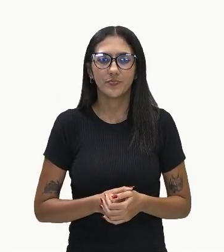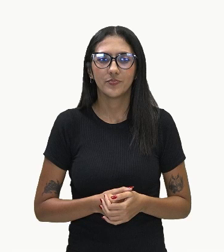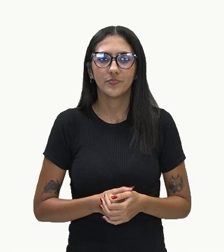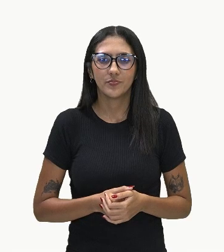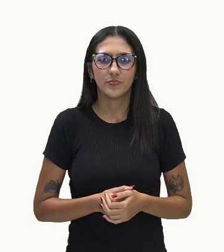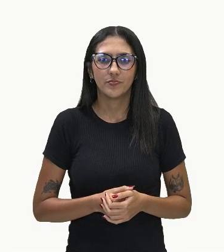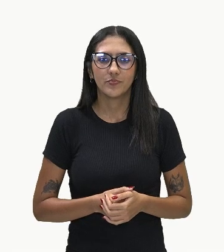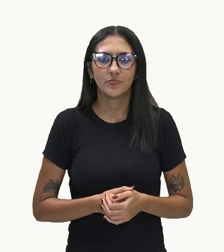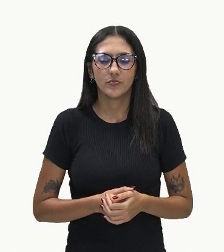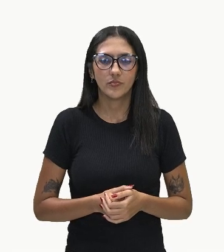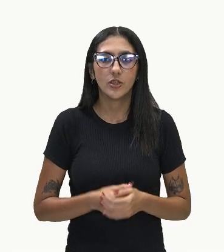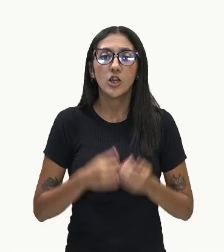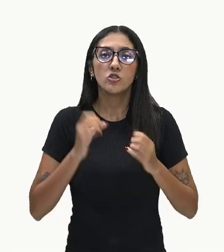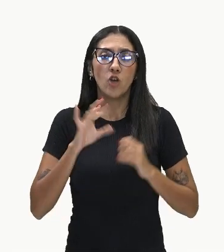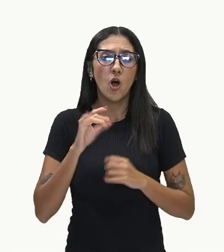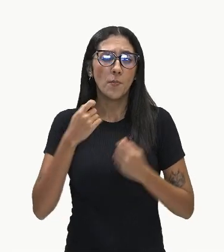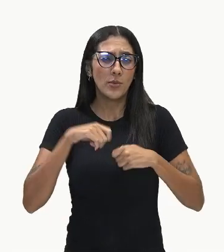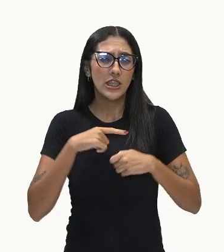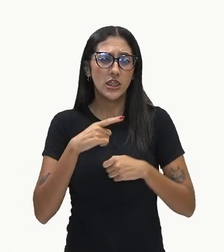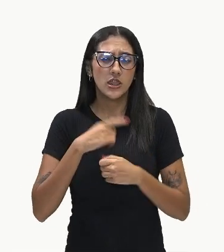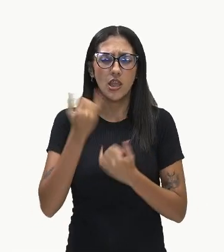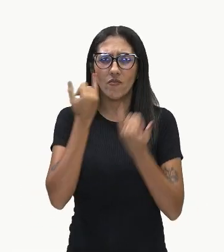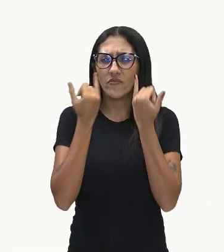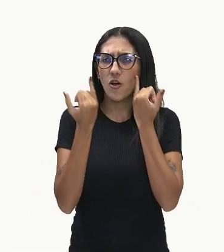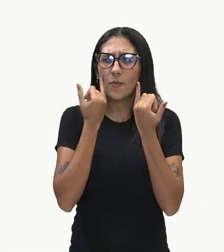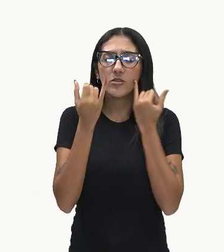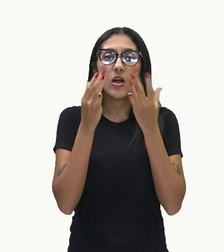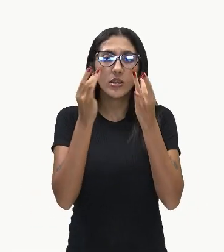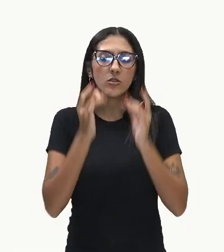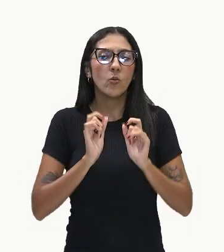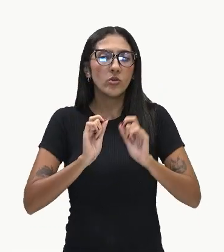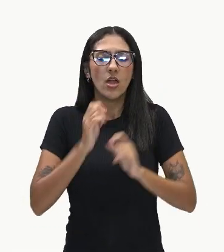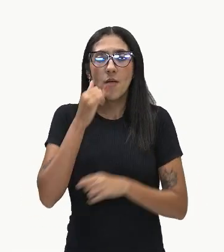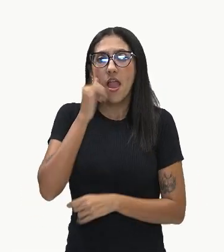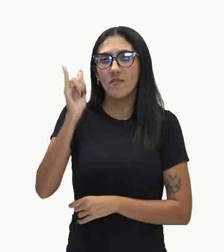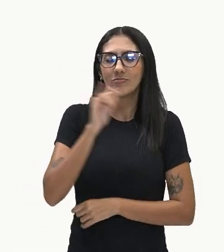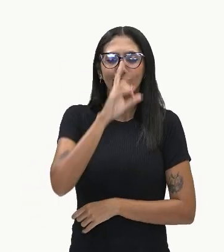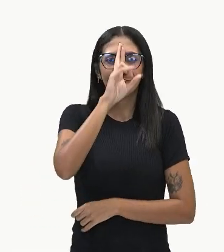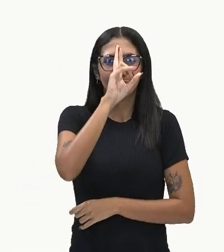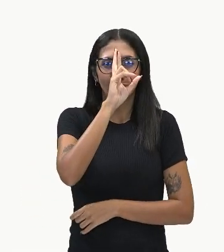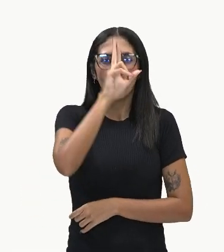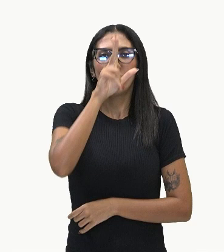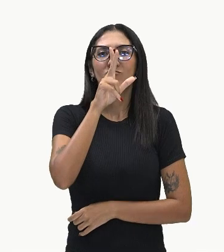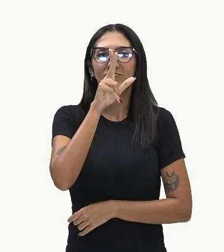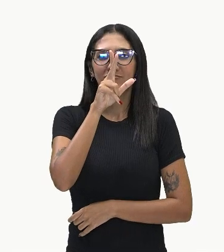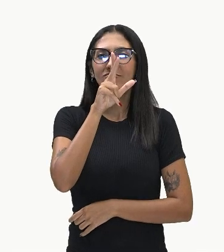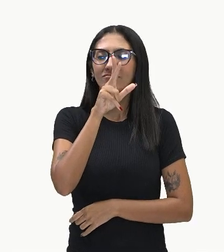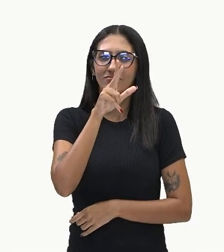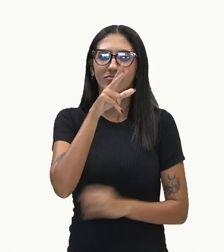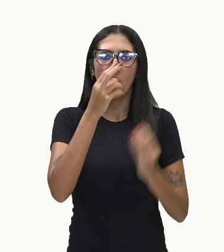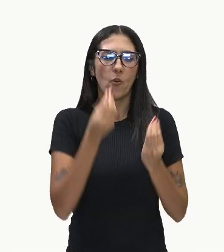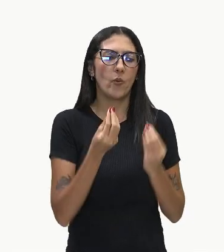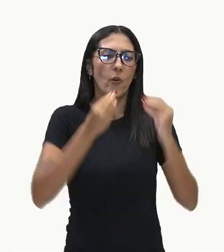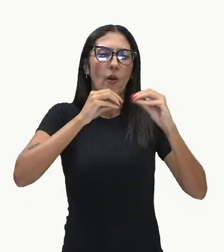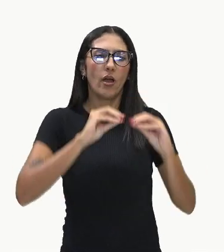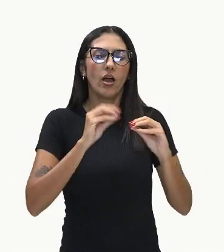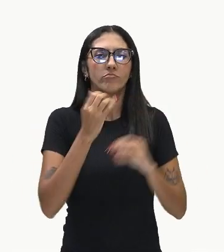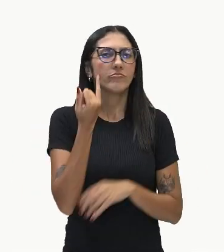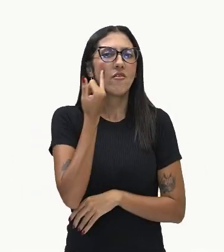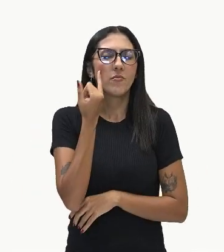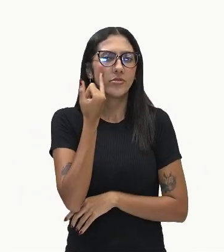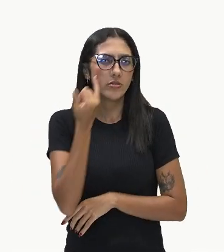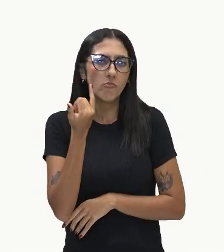Tá? Só ficar atento para não confundir. Ok? E acabar colocando uma taxa que